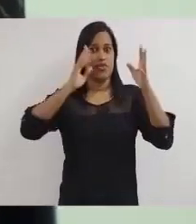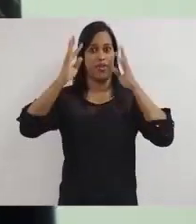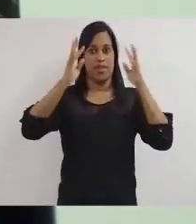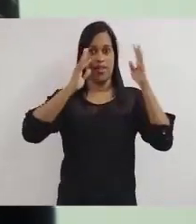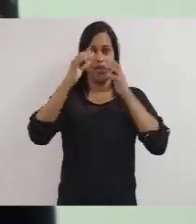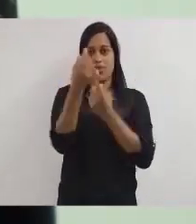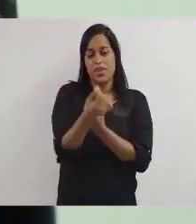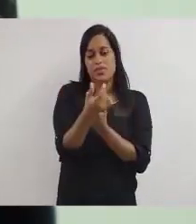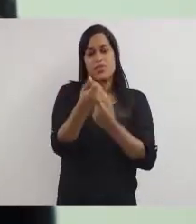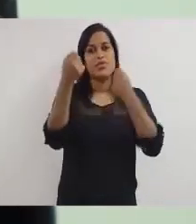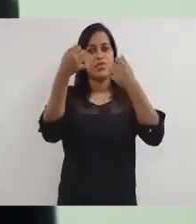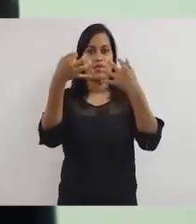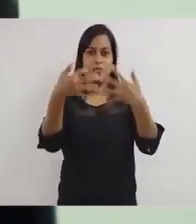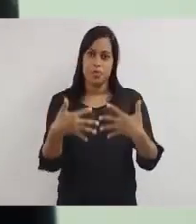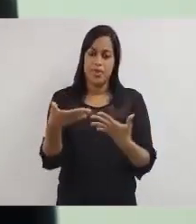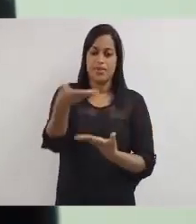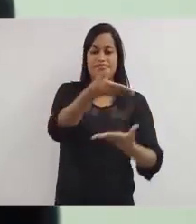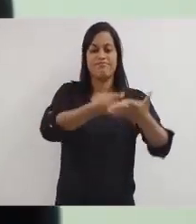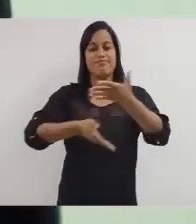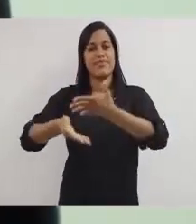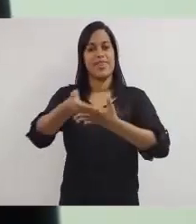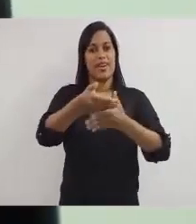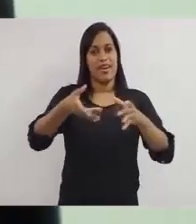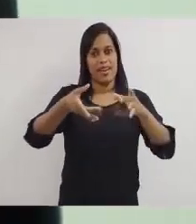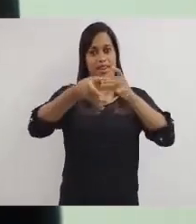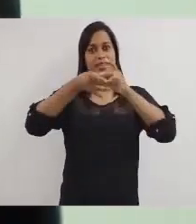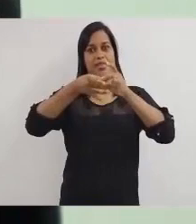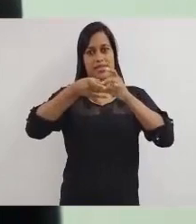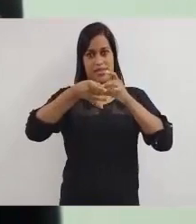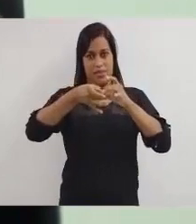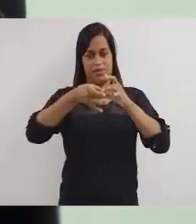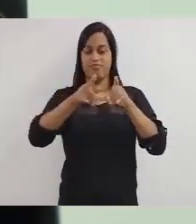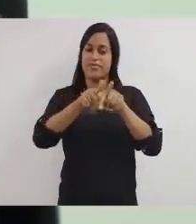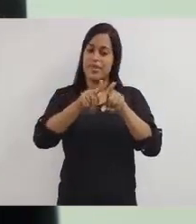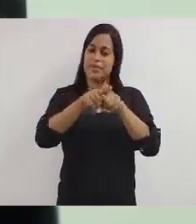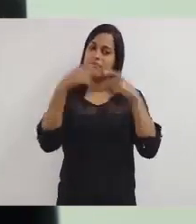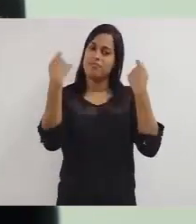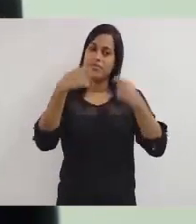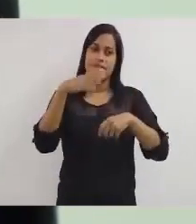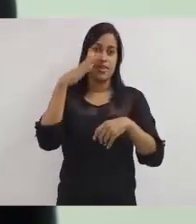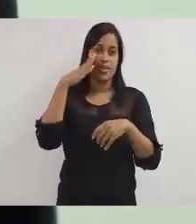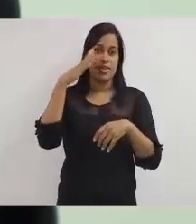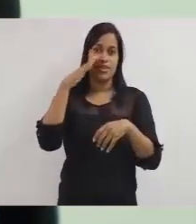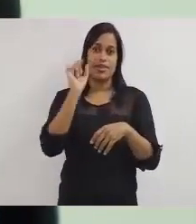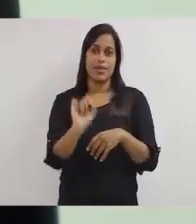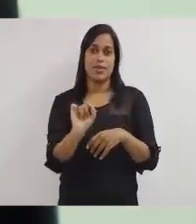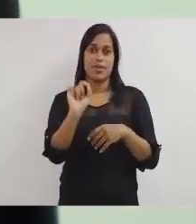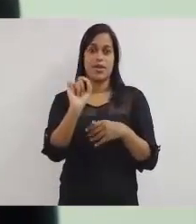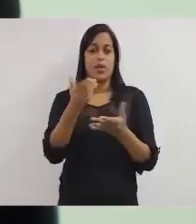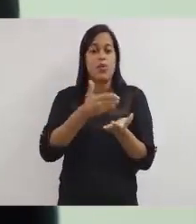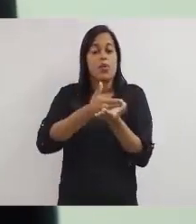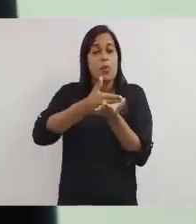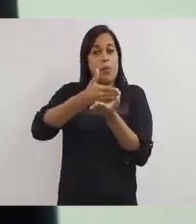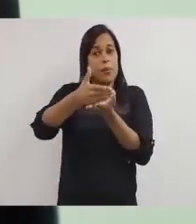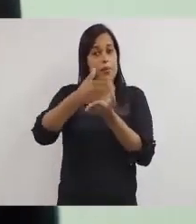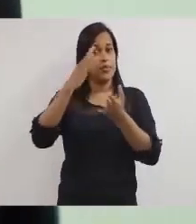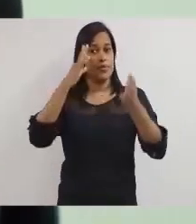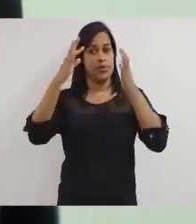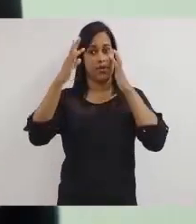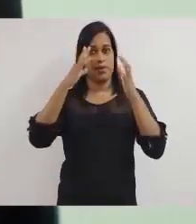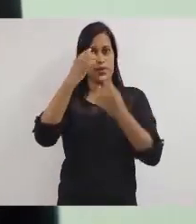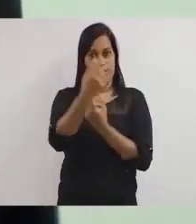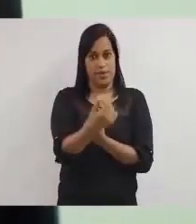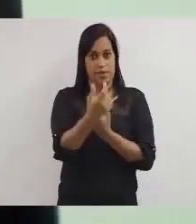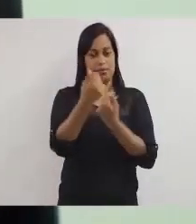justamente explicar essa relação. Mas, para entender de onde vem a teoria dos preços,